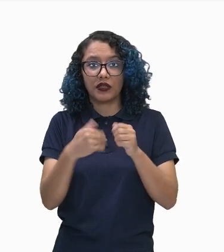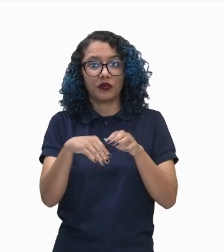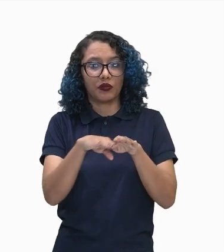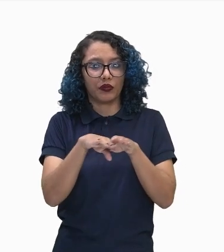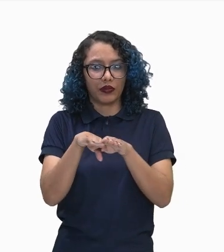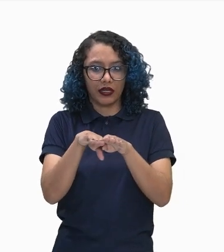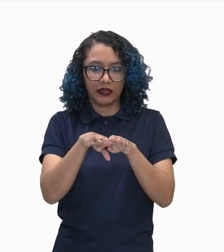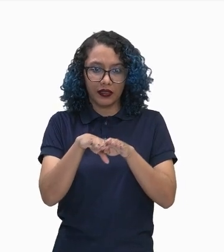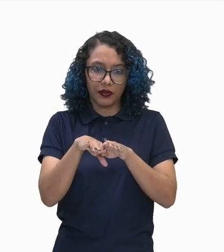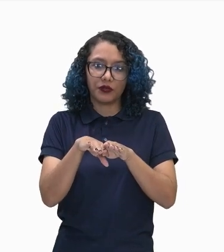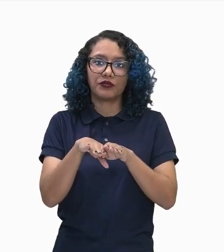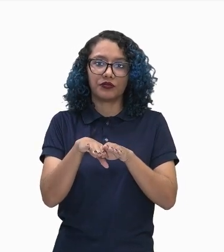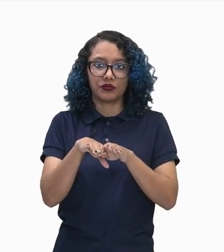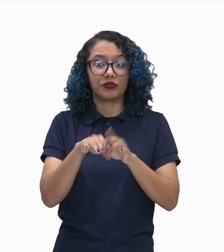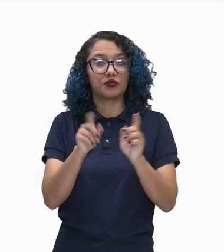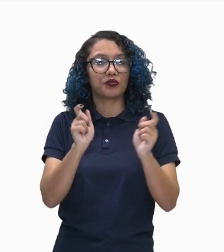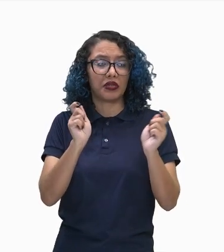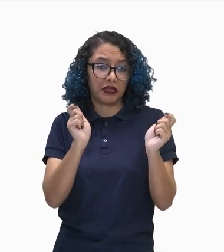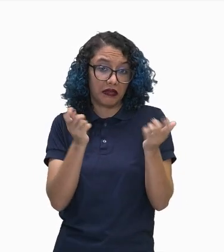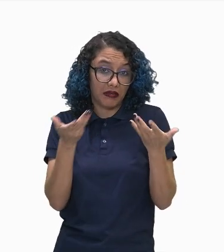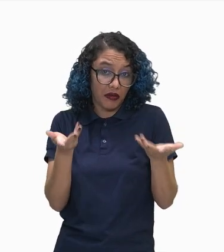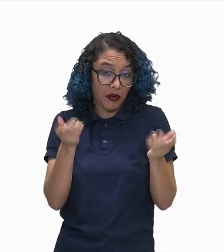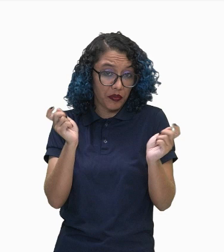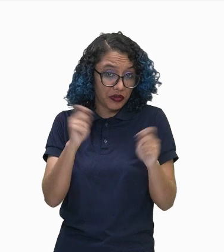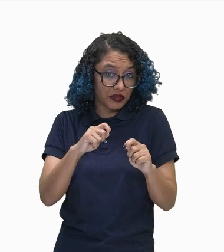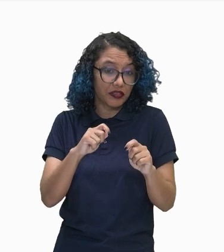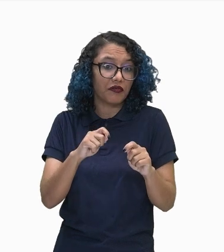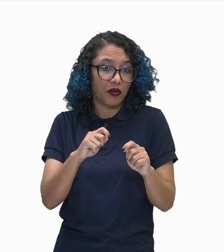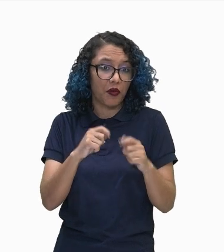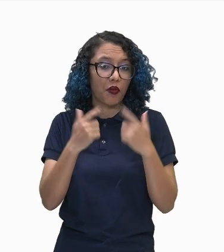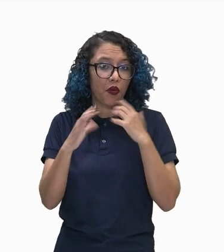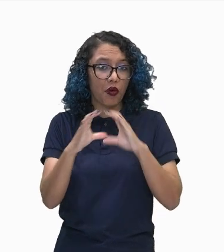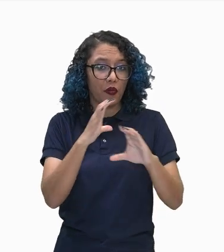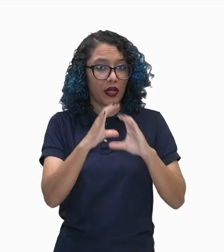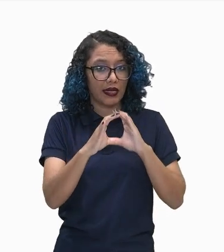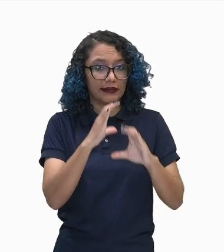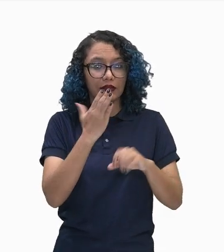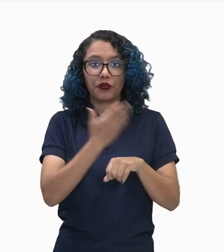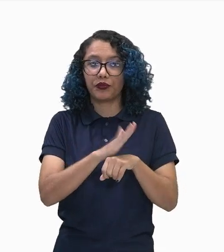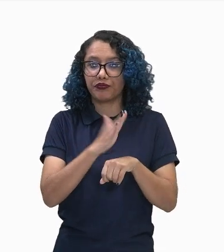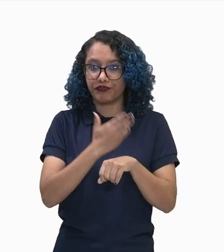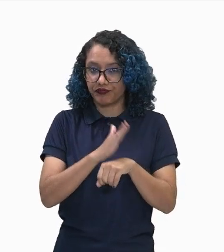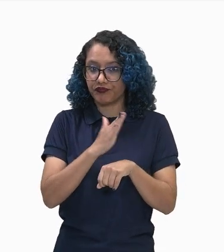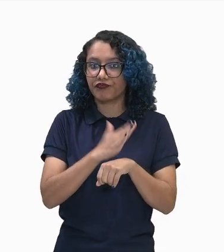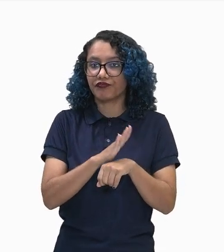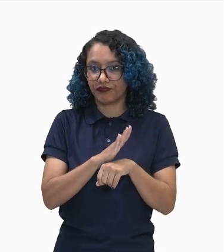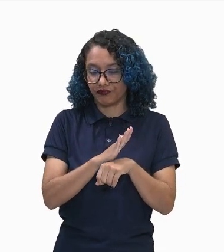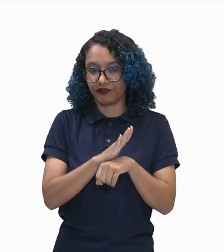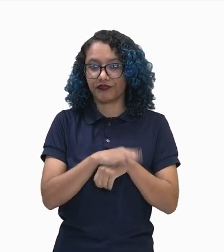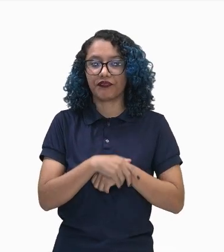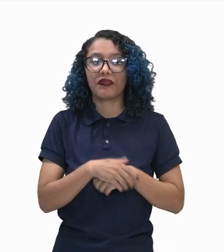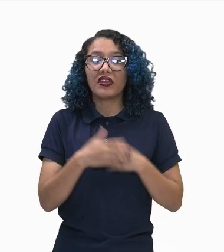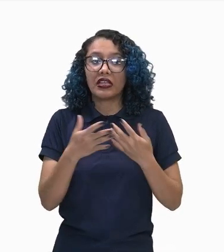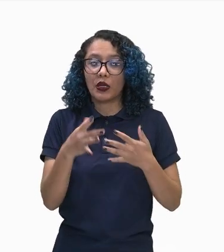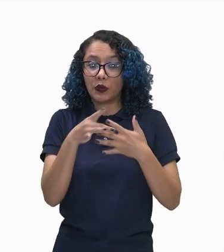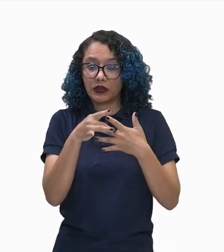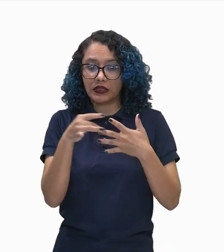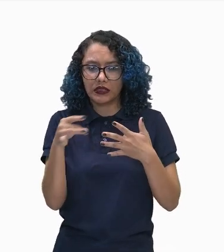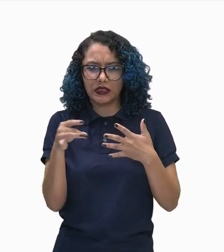a torna possível o ato de comunicar. Os signos